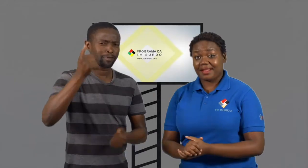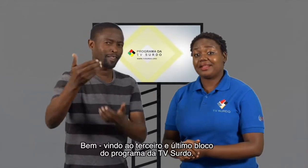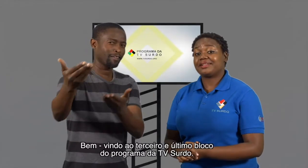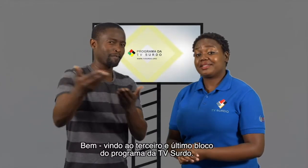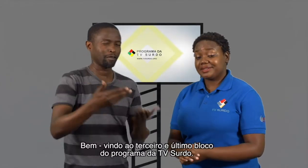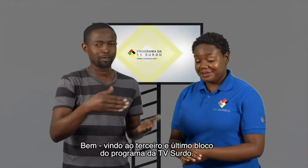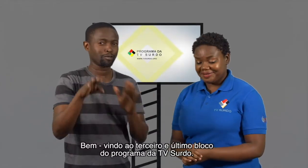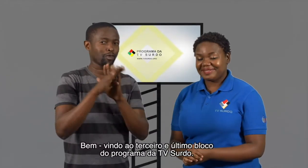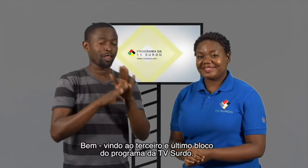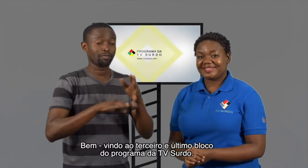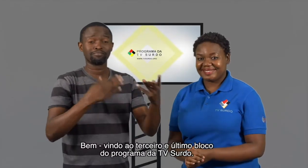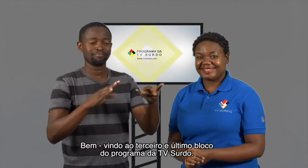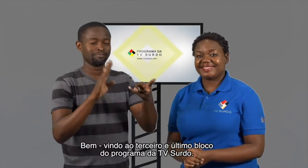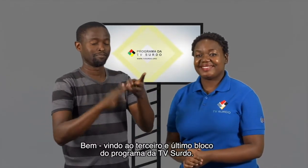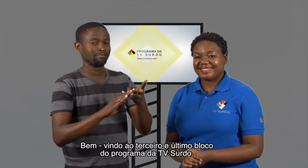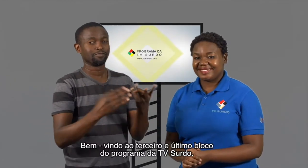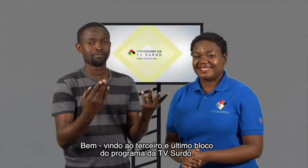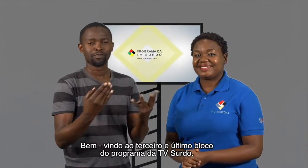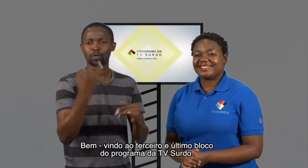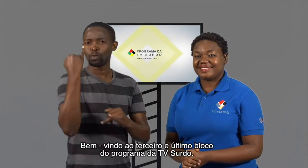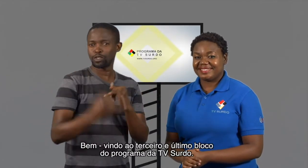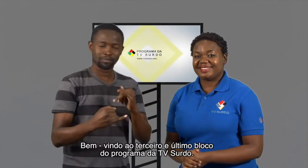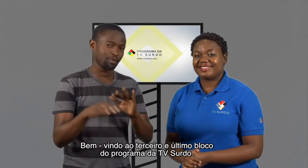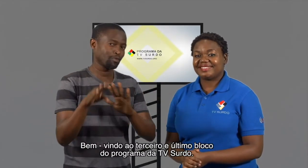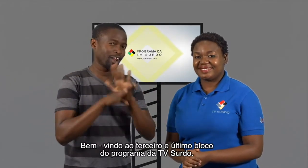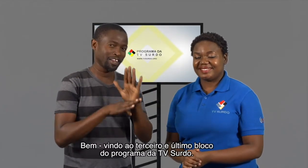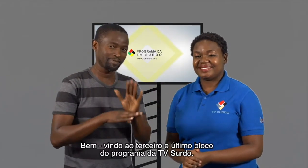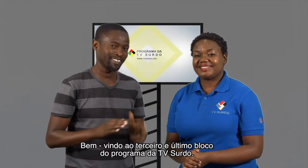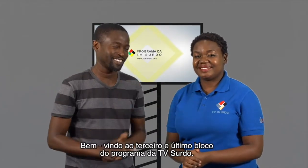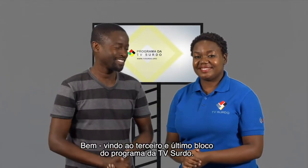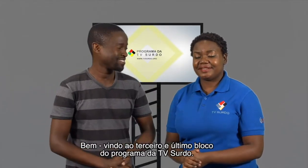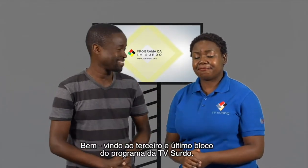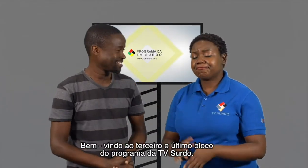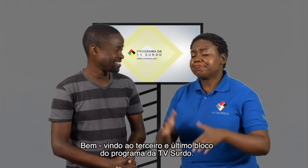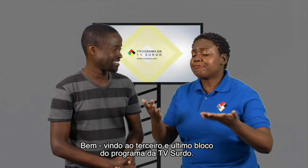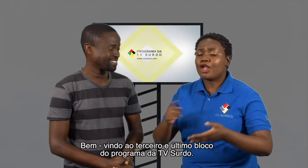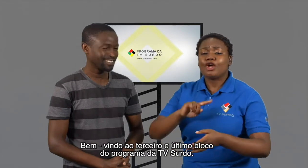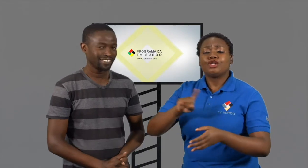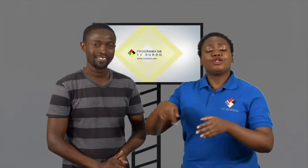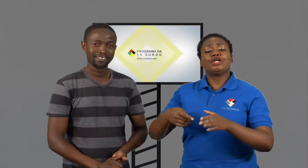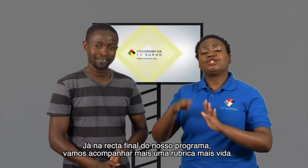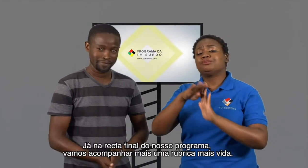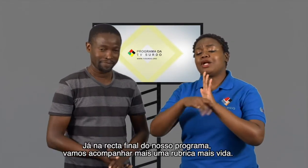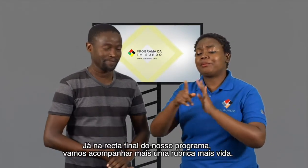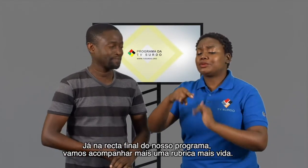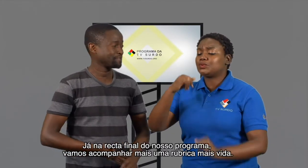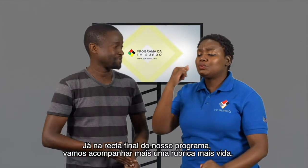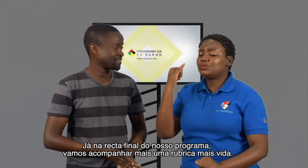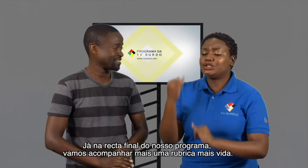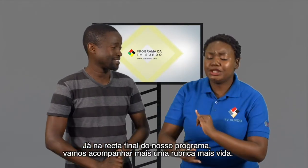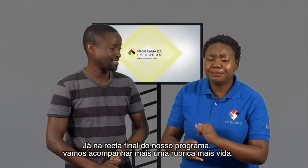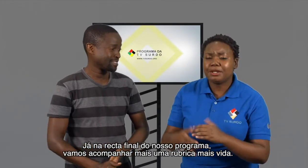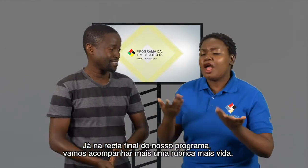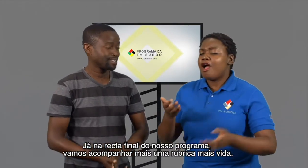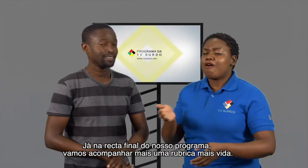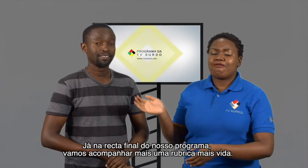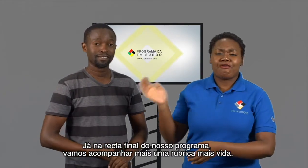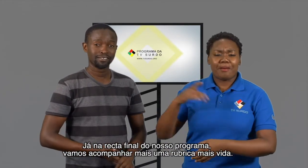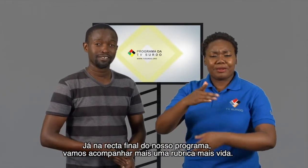Bem-vindo ao terceiro e último bloco do programa da TV Surdo. Já na reta final do nosso programa